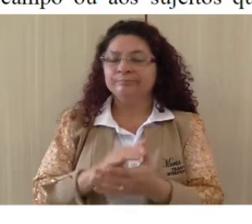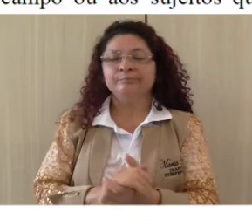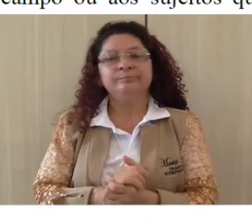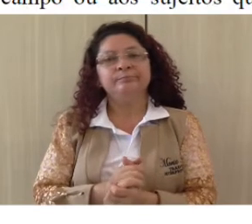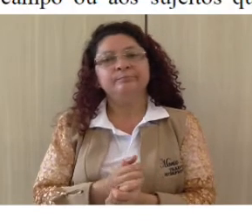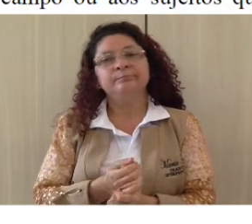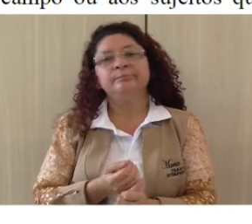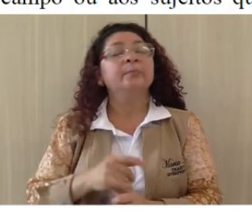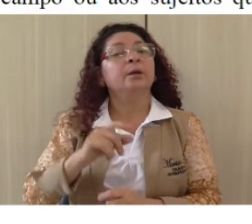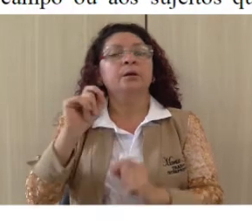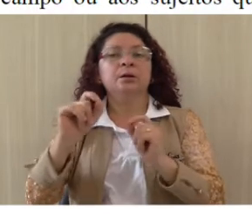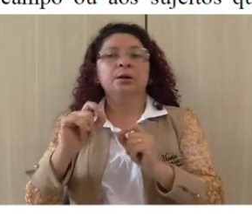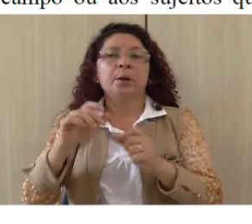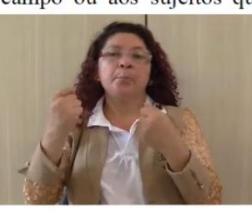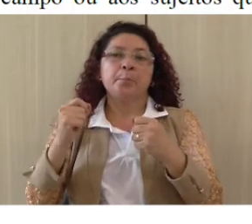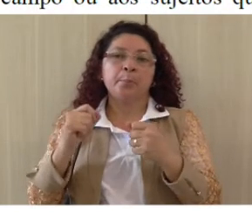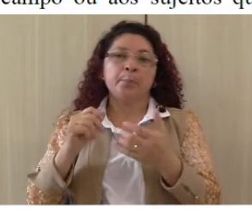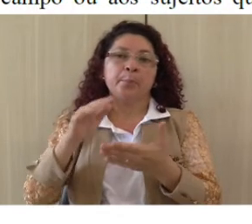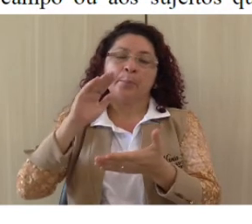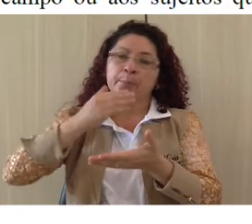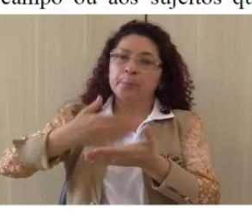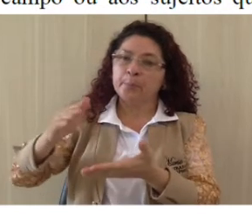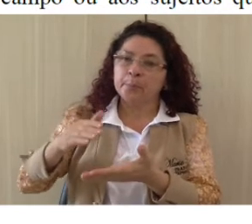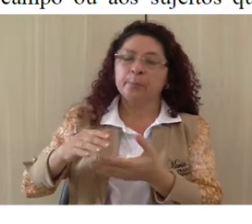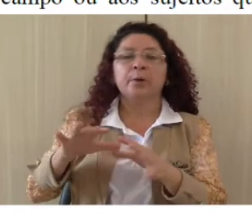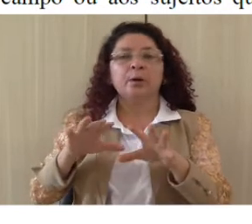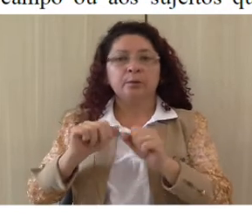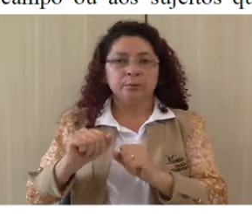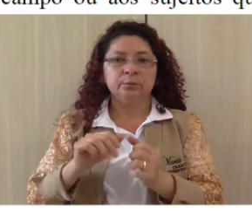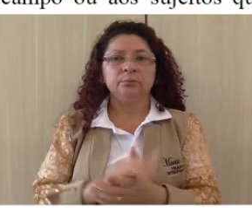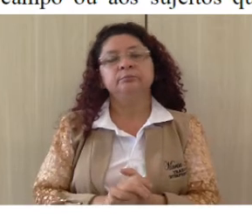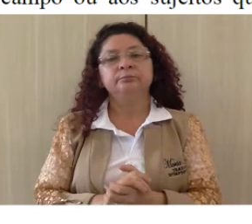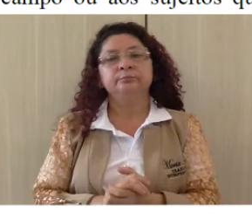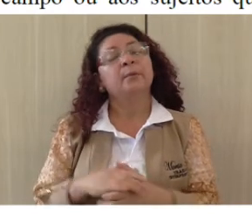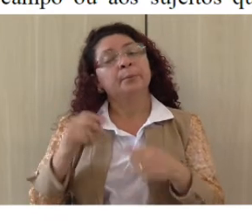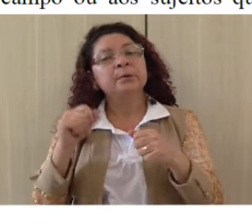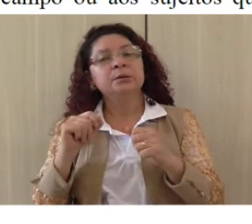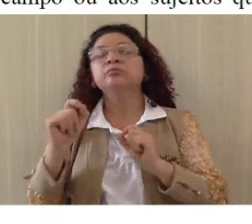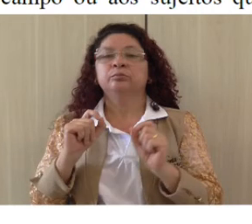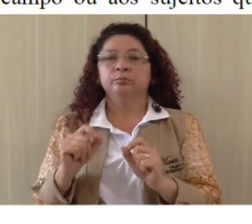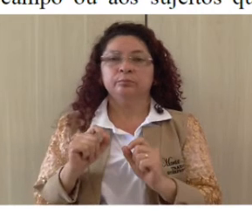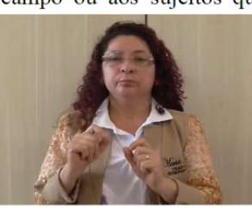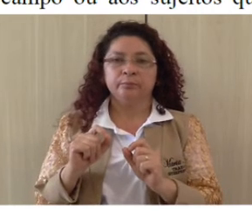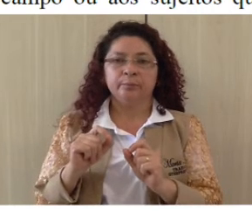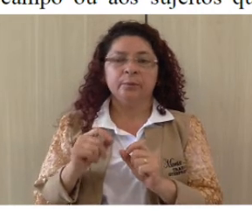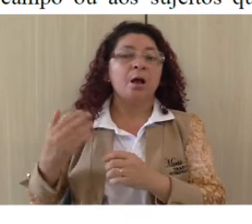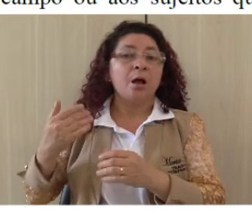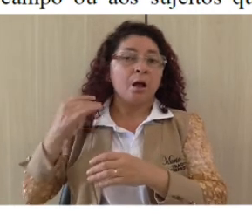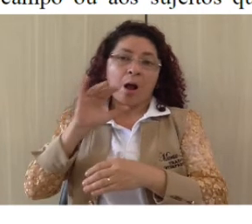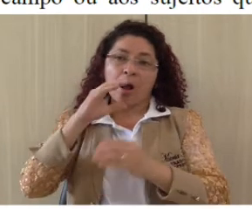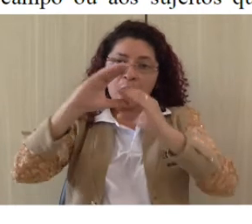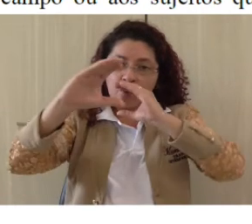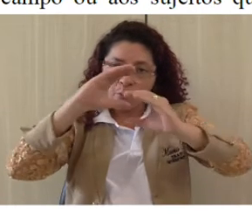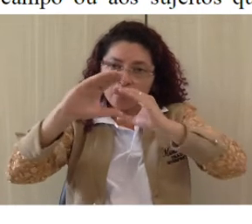atividades e os candidatos terão suas habilitações de matrículas canceladas, devendo o candidato ser previamente